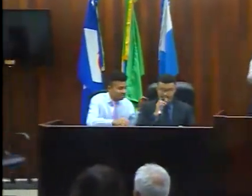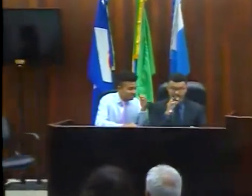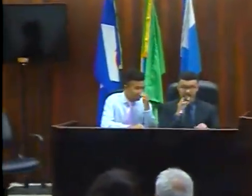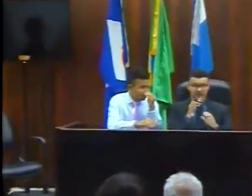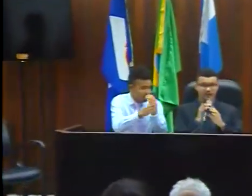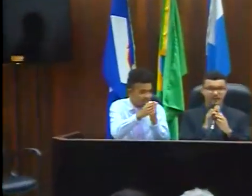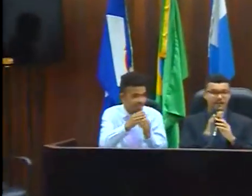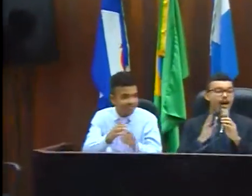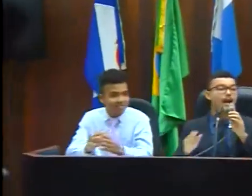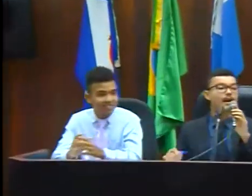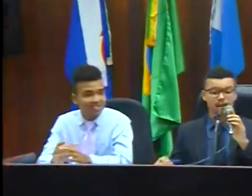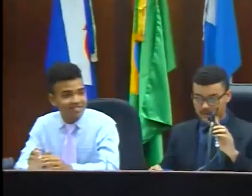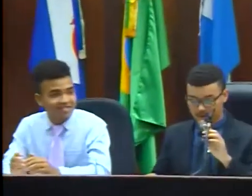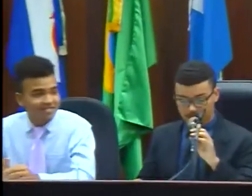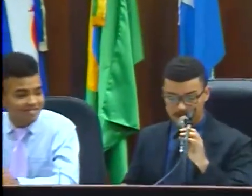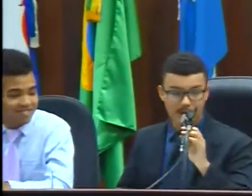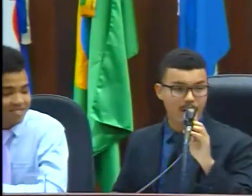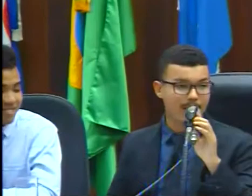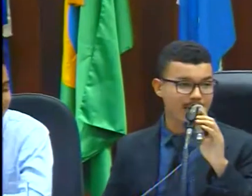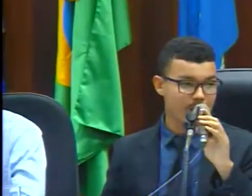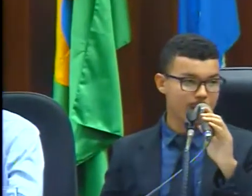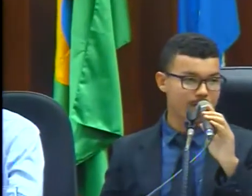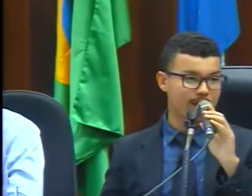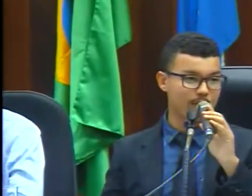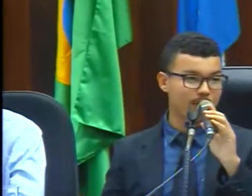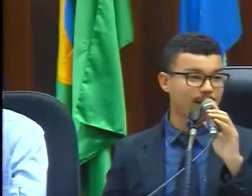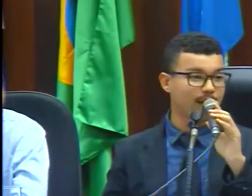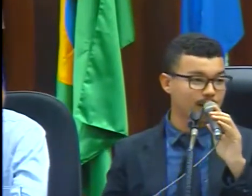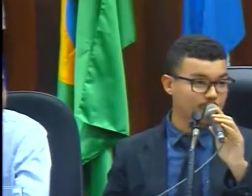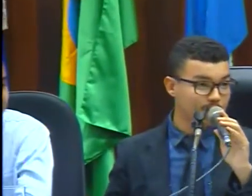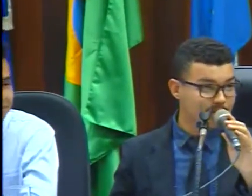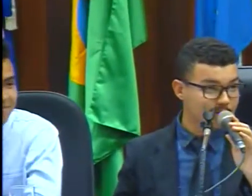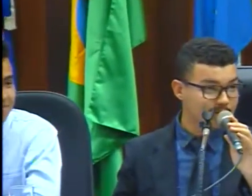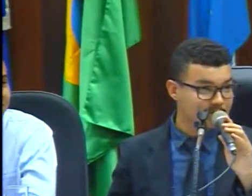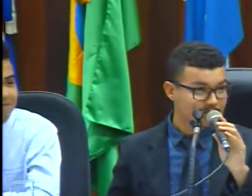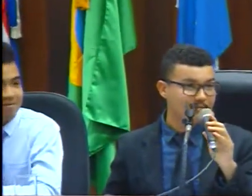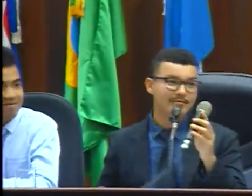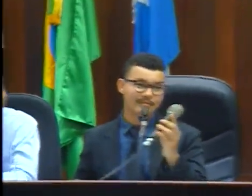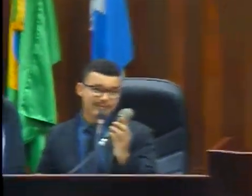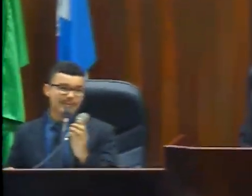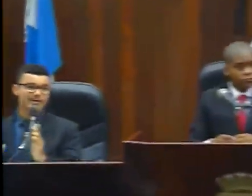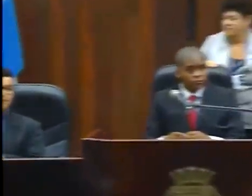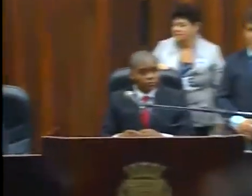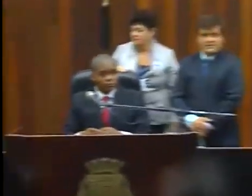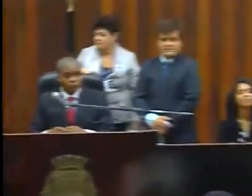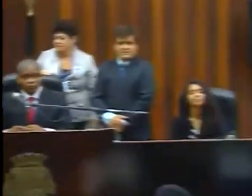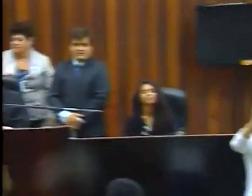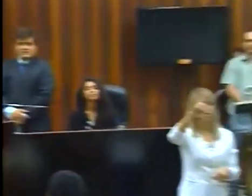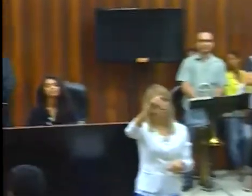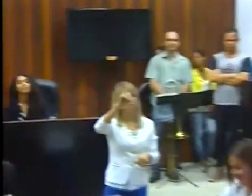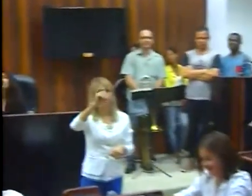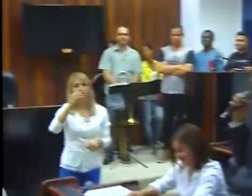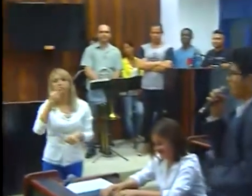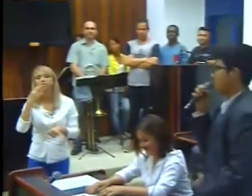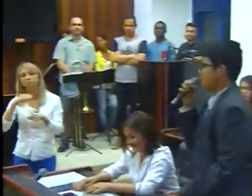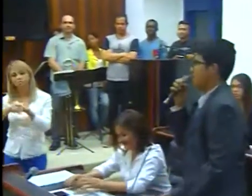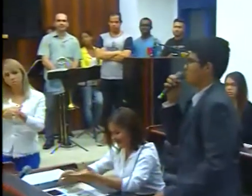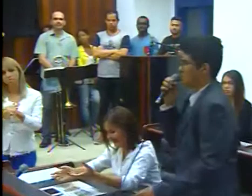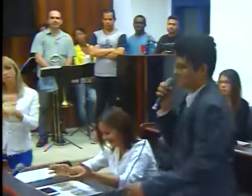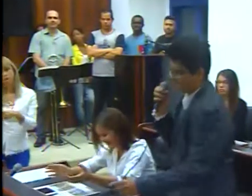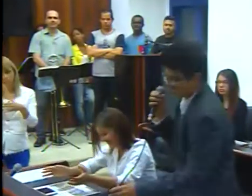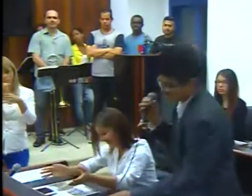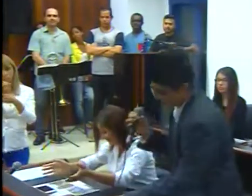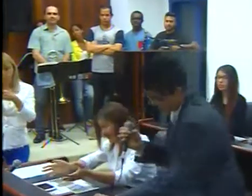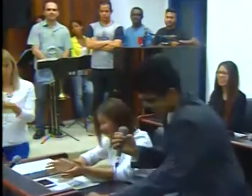Tem que dar posse. Faltou Fernando. Com a palavra, o nobre vereador Fernando. Eu? Bom, eu voto em mim